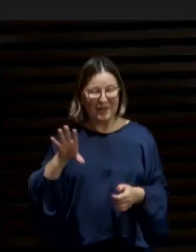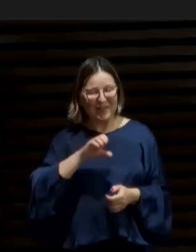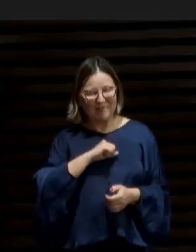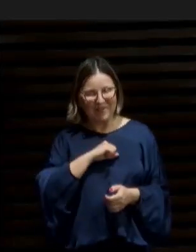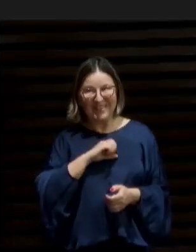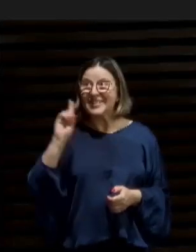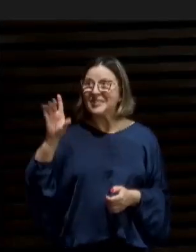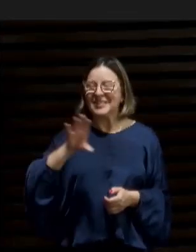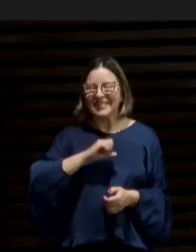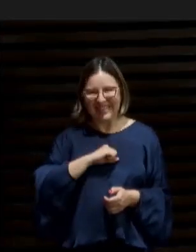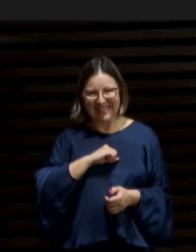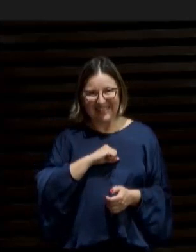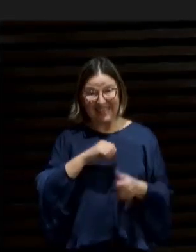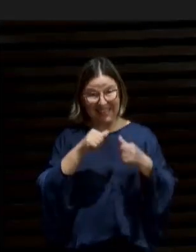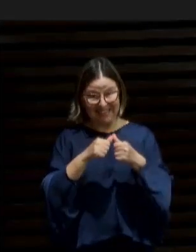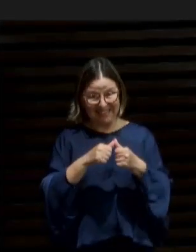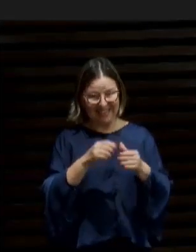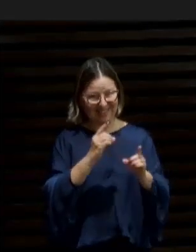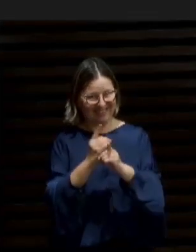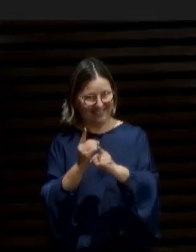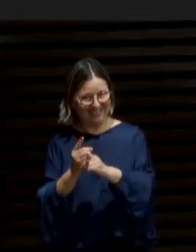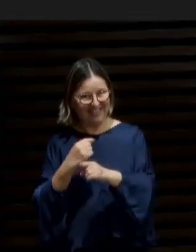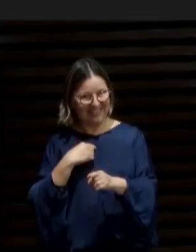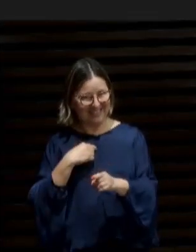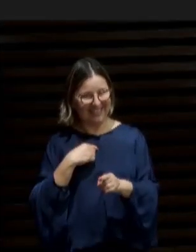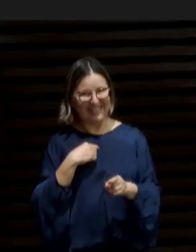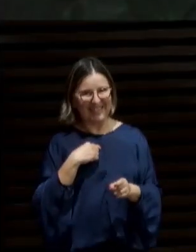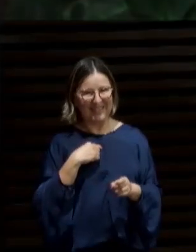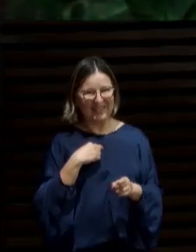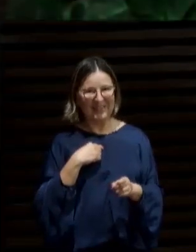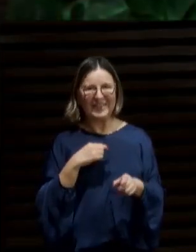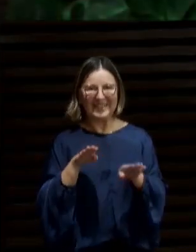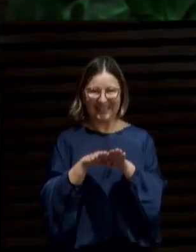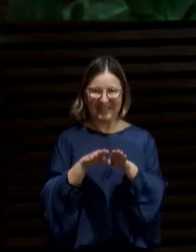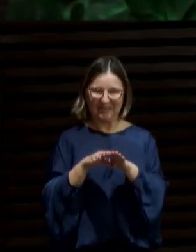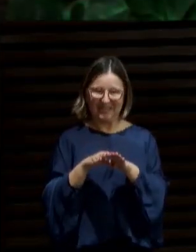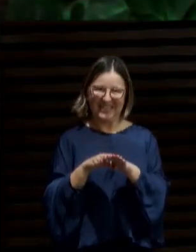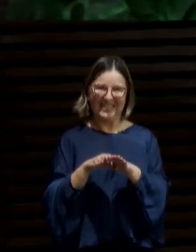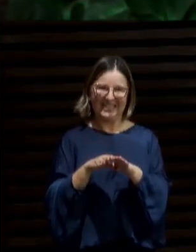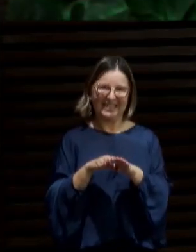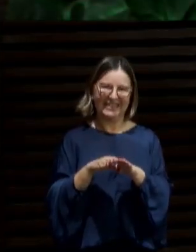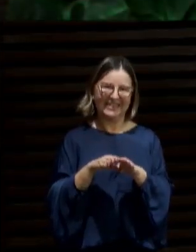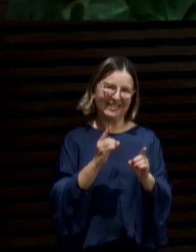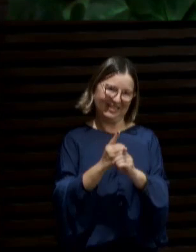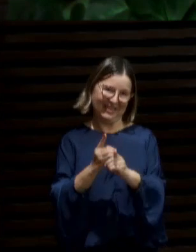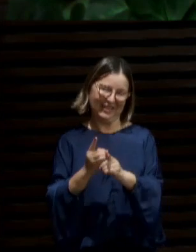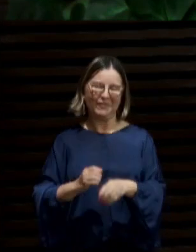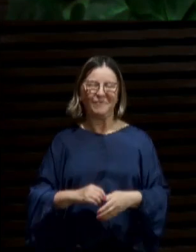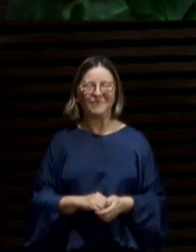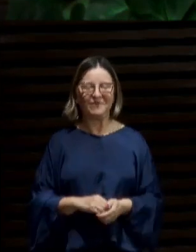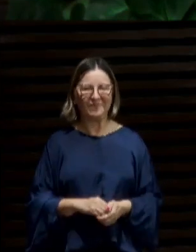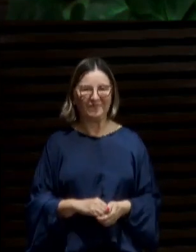me amaste esteja neles, e eu neles esteja. Agora ele dá a última coisa.